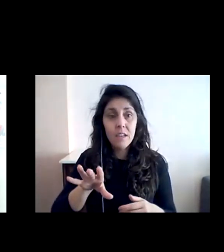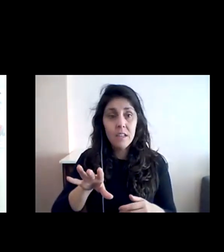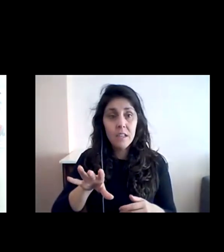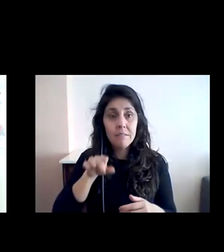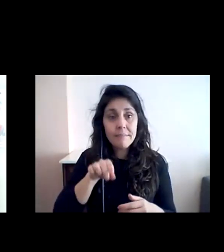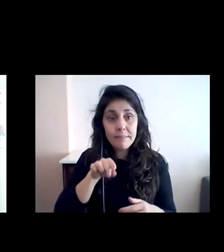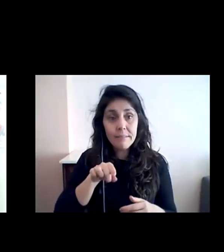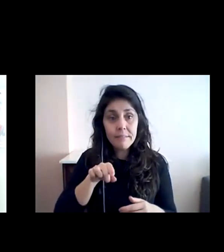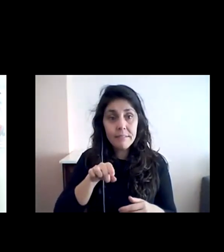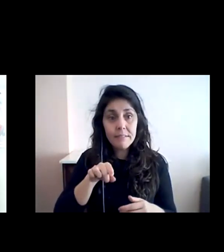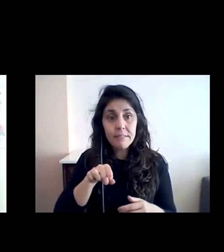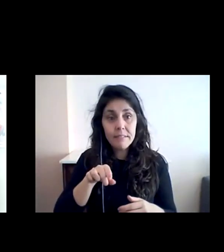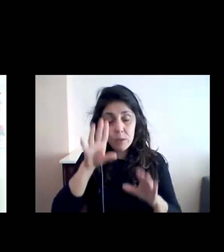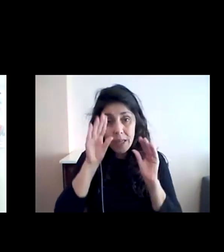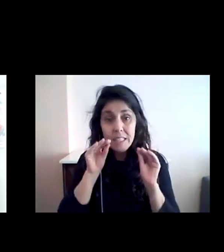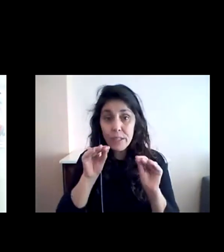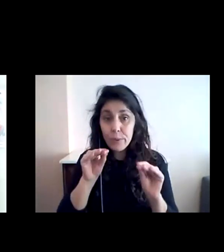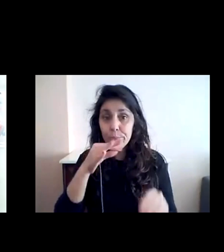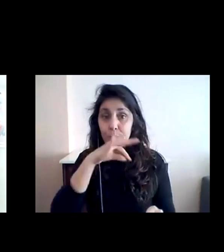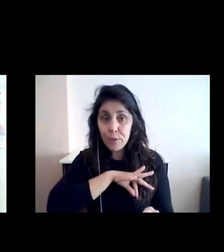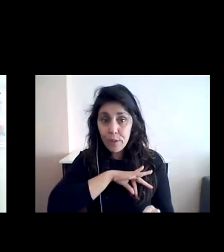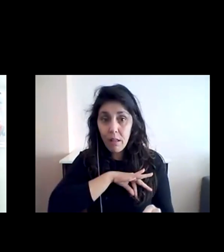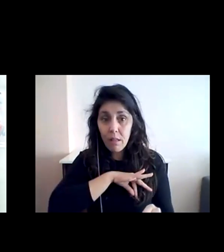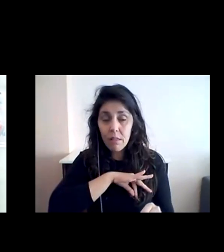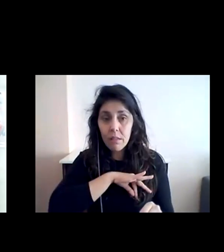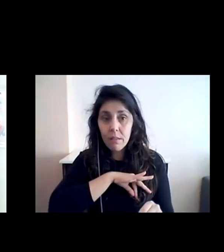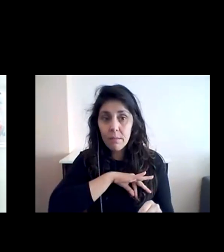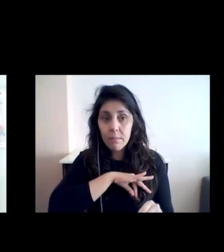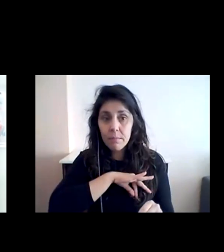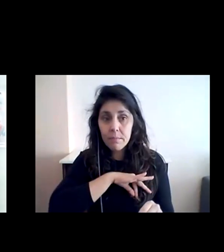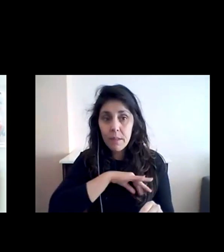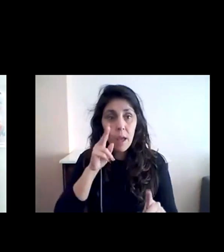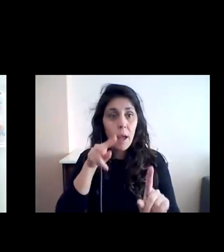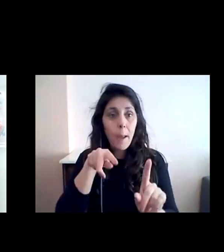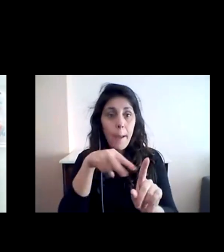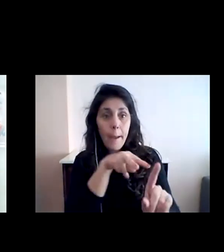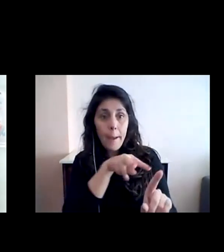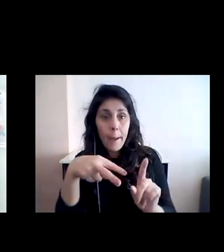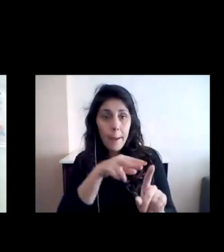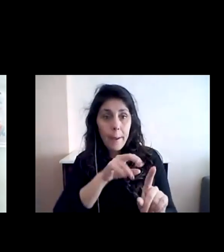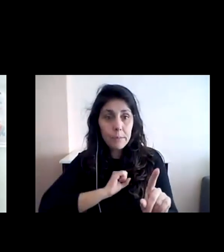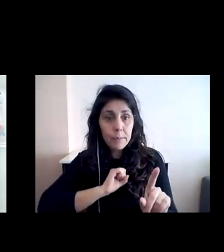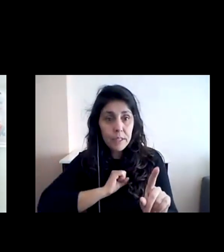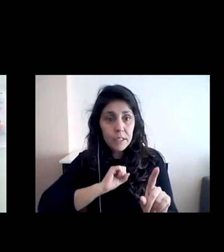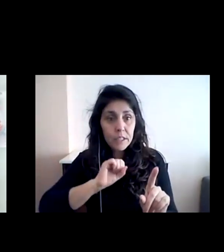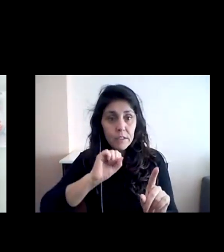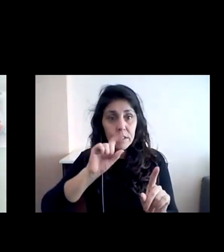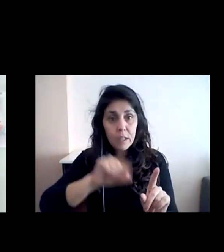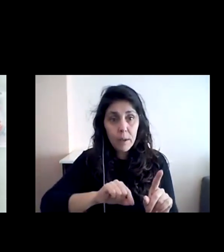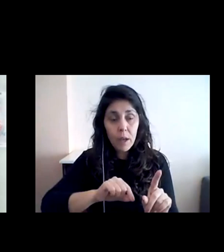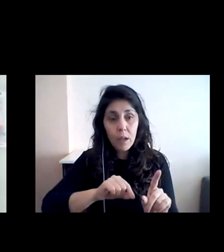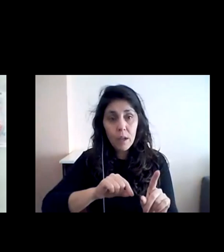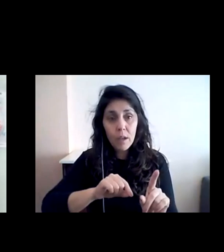aquilo que é a minha a perspectiva e o argumento, vamos dizer assim,